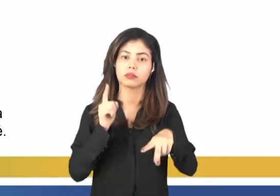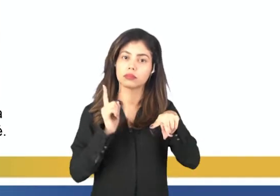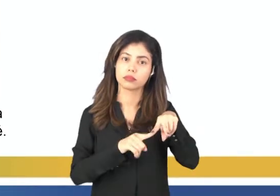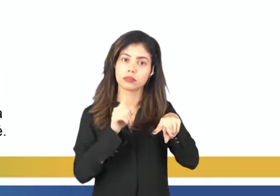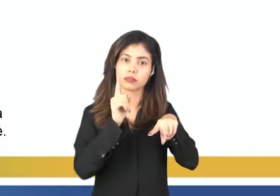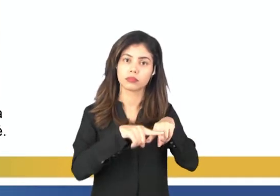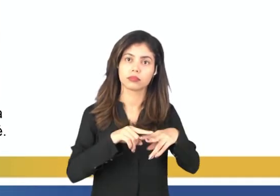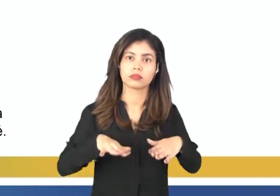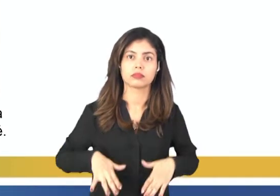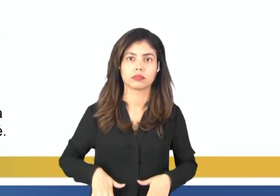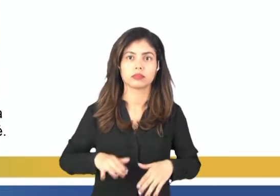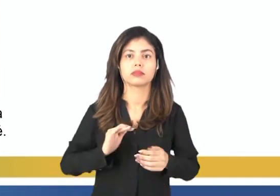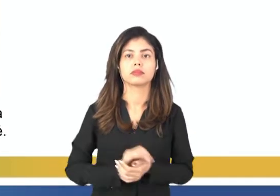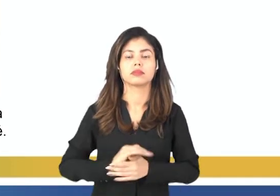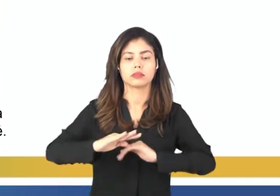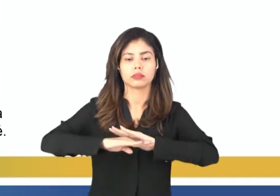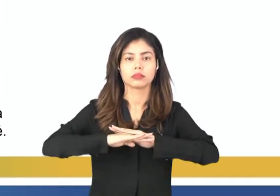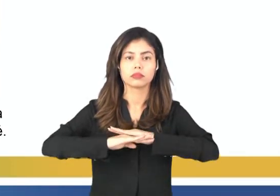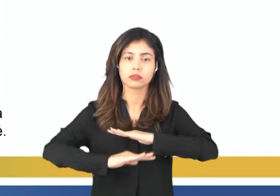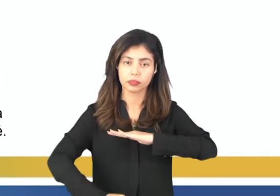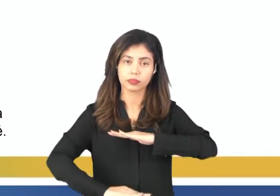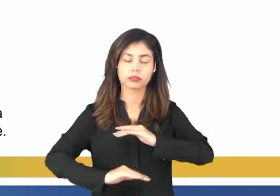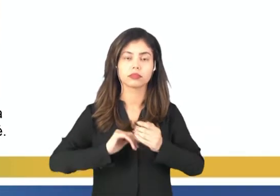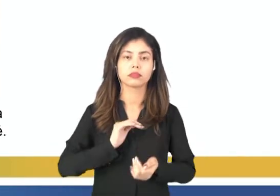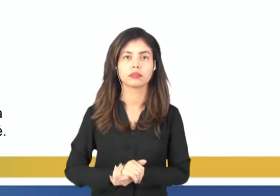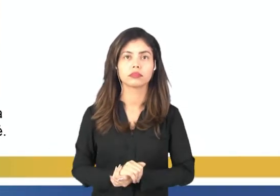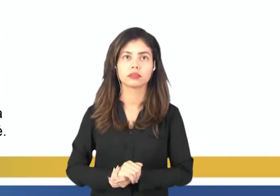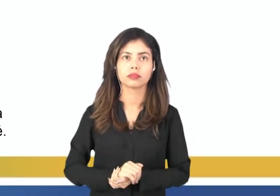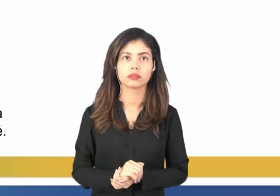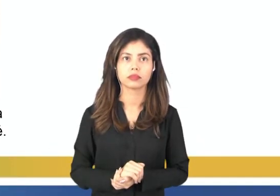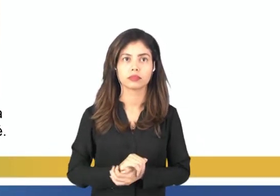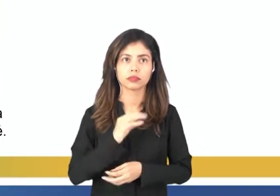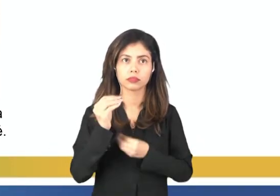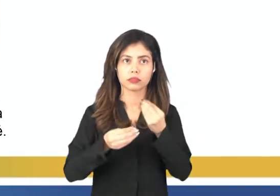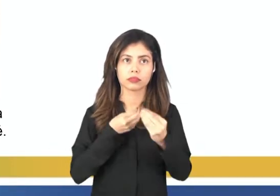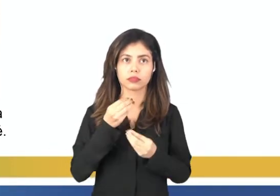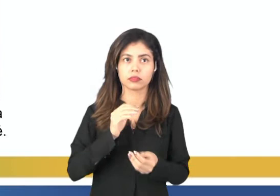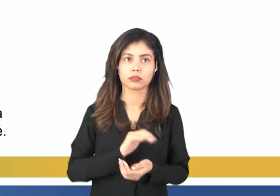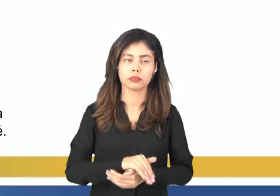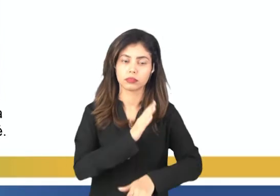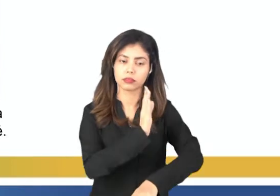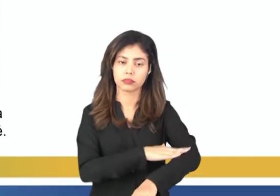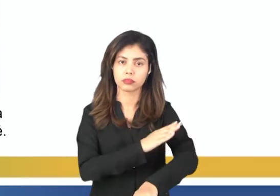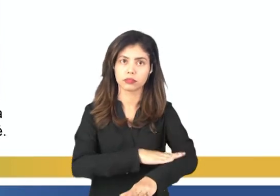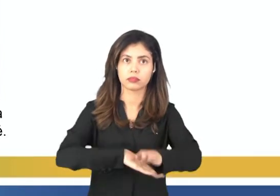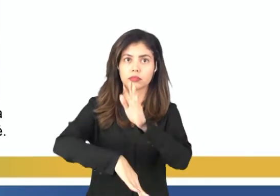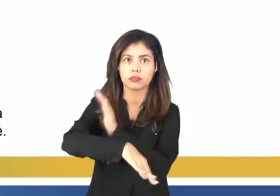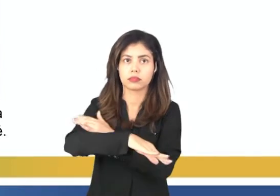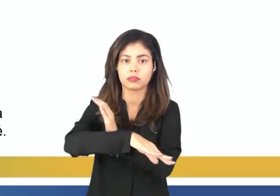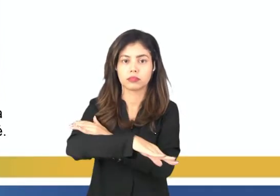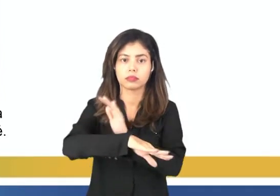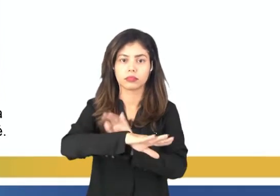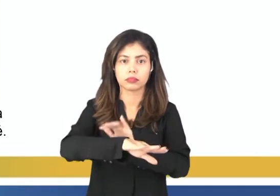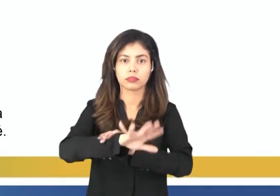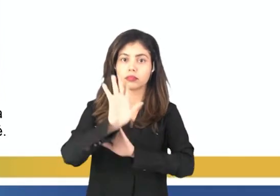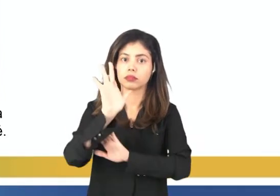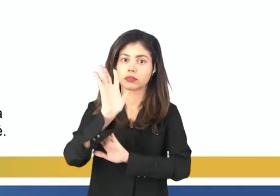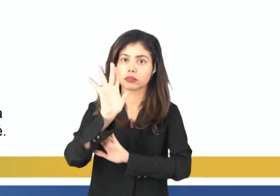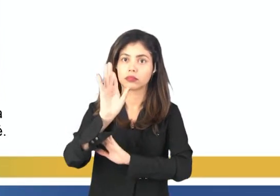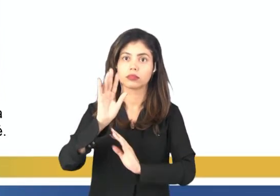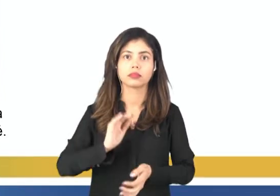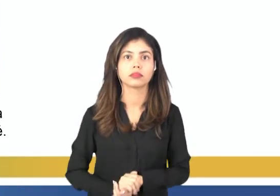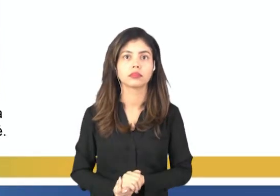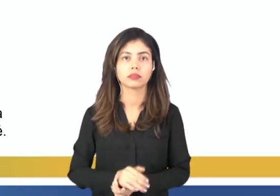que estão os ossos de nossos membros inferiores né nos membros superiores como Já falei a gente tem um braço e antebraço tem a mão